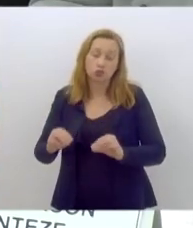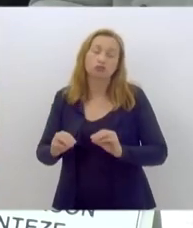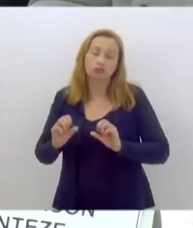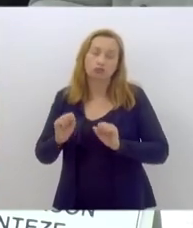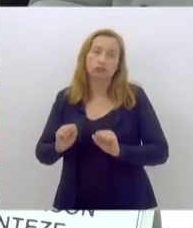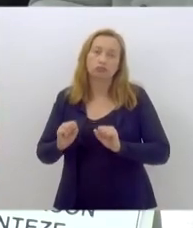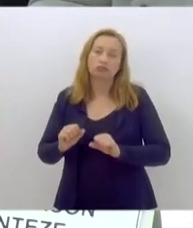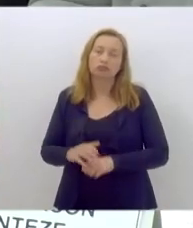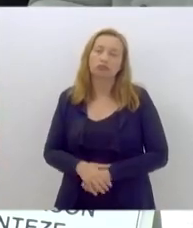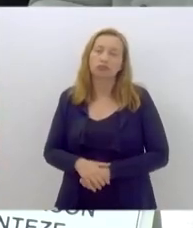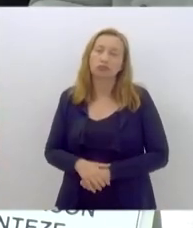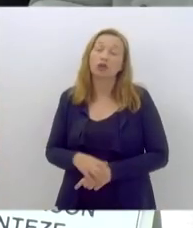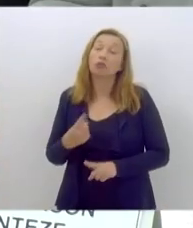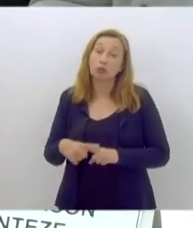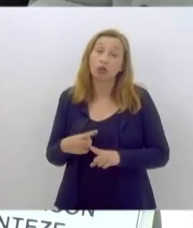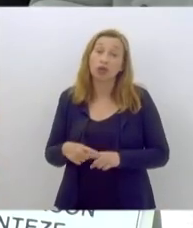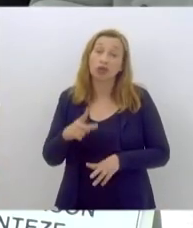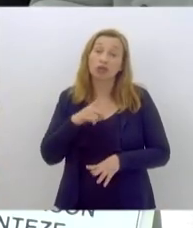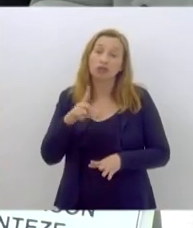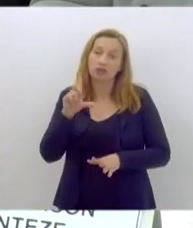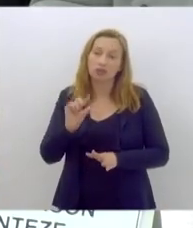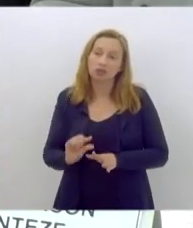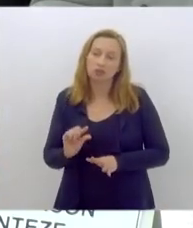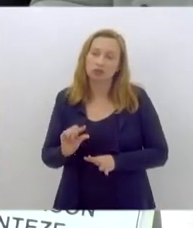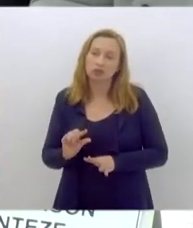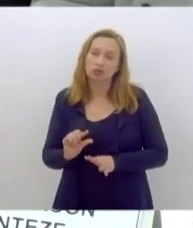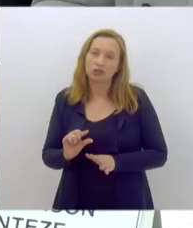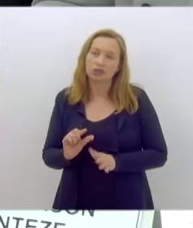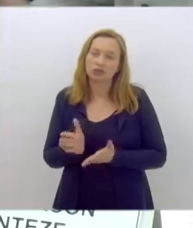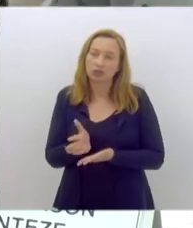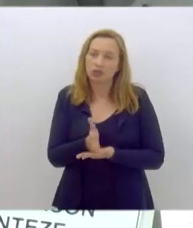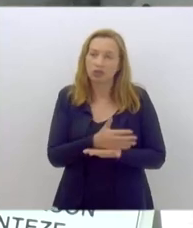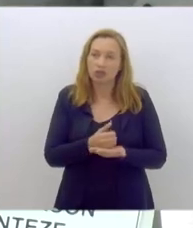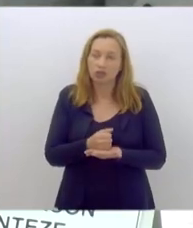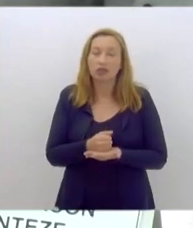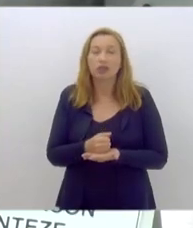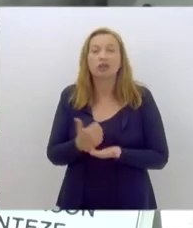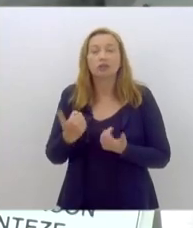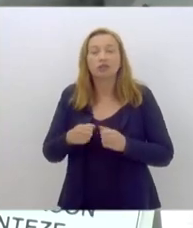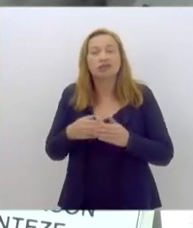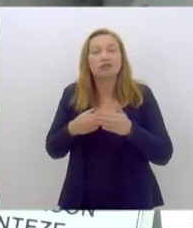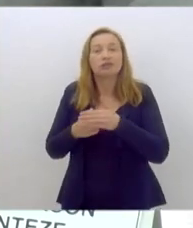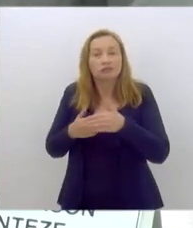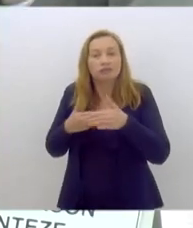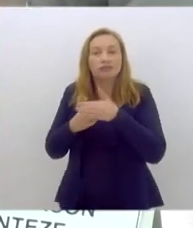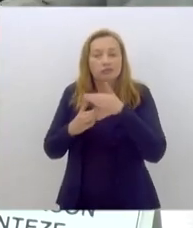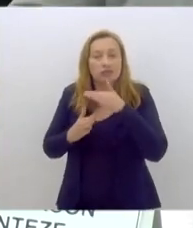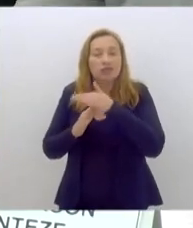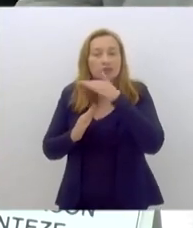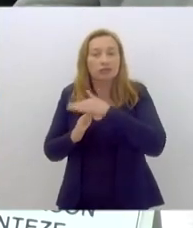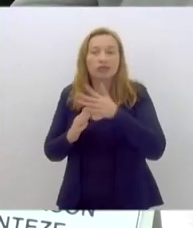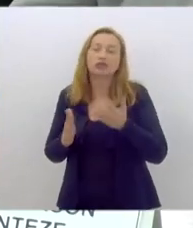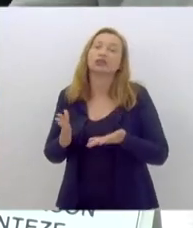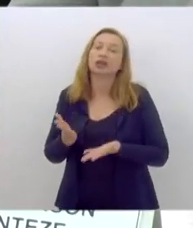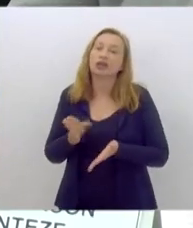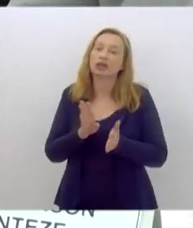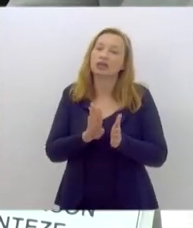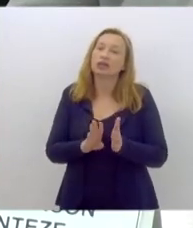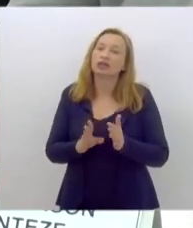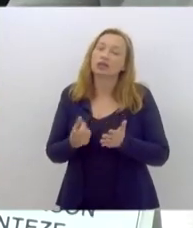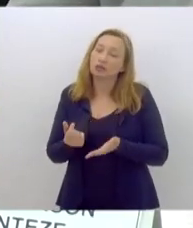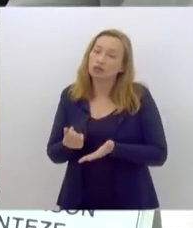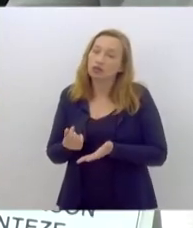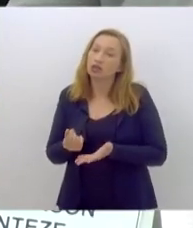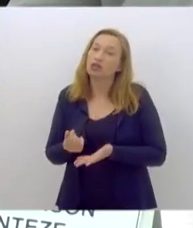por que que não aumenta porque a gente teve uma redução de receita então a gente teve que se limitar ao montante da receita